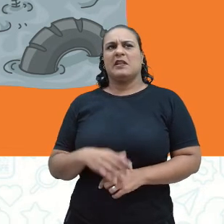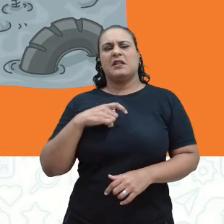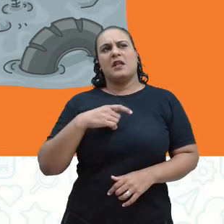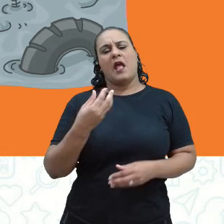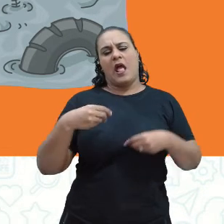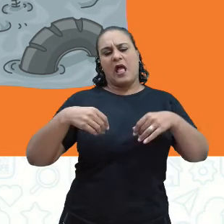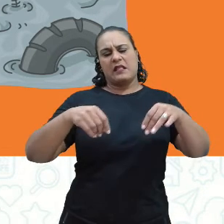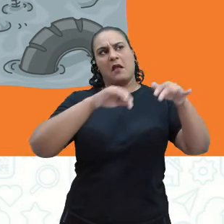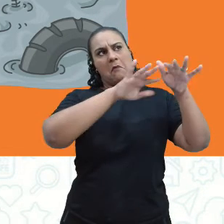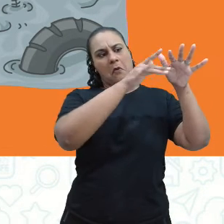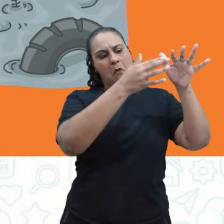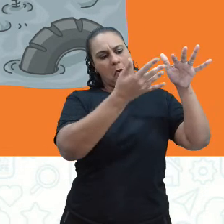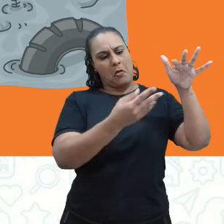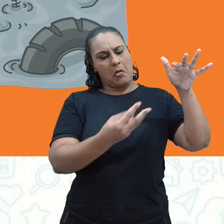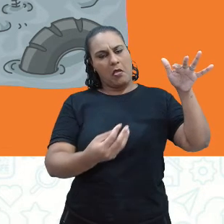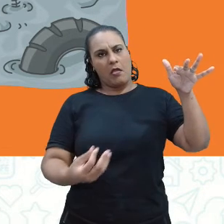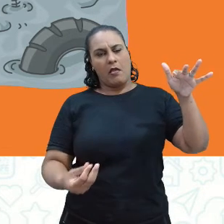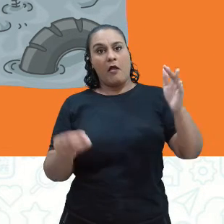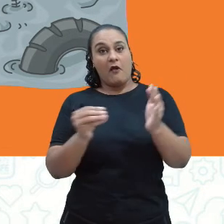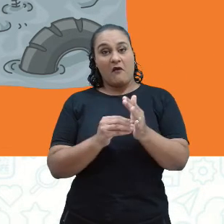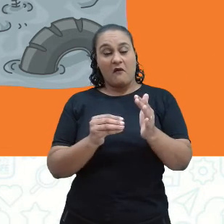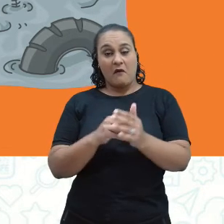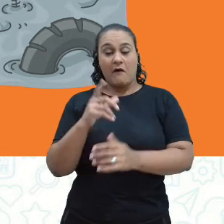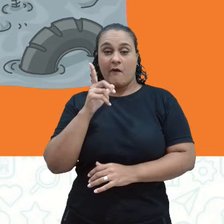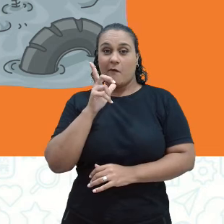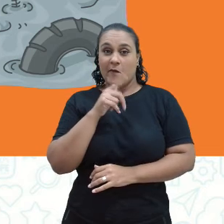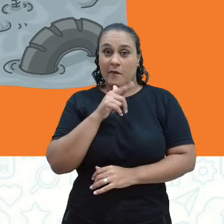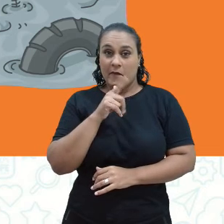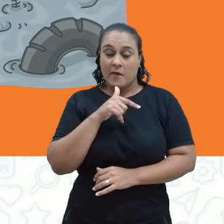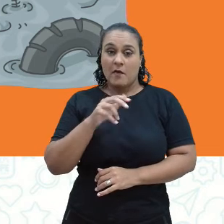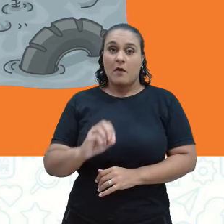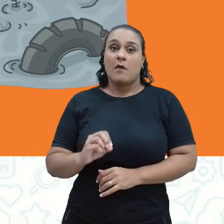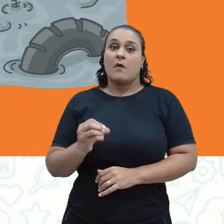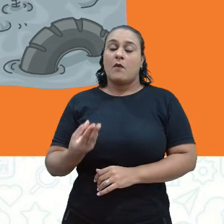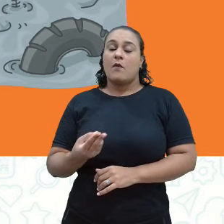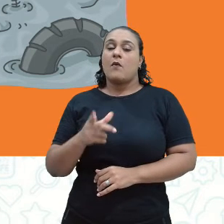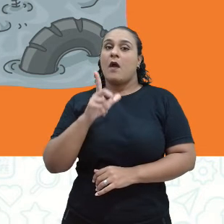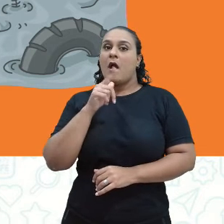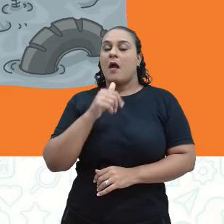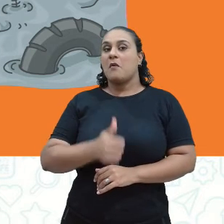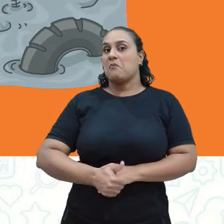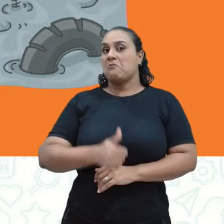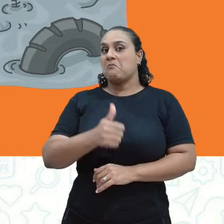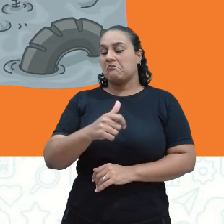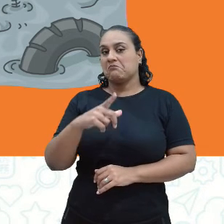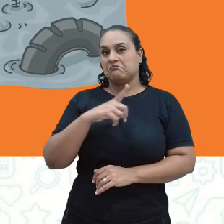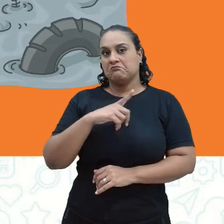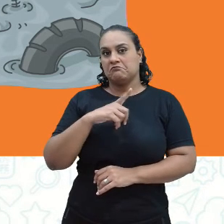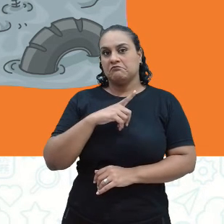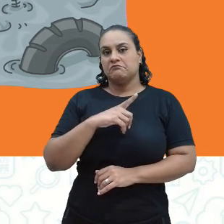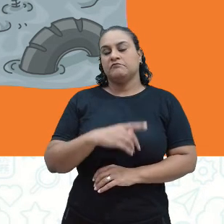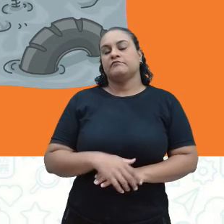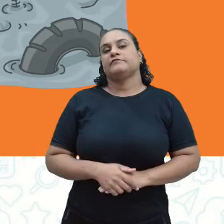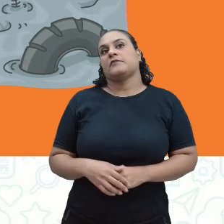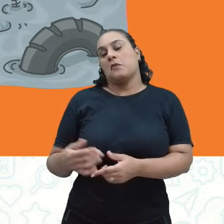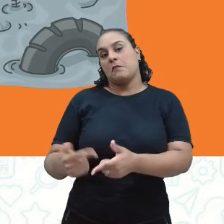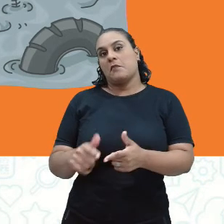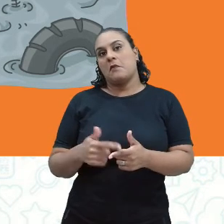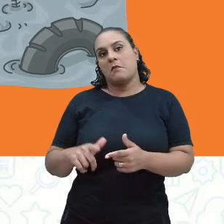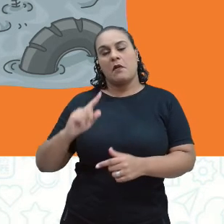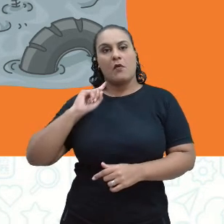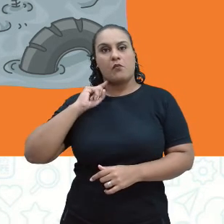terra, de ter dificuldade com abastecimento de água, né, ou ter uma água de qualidade, de ter problemas